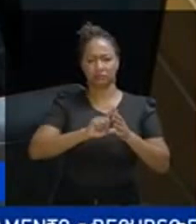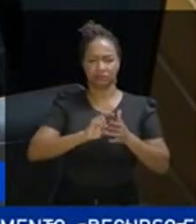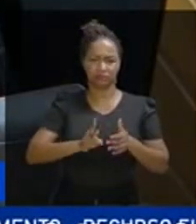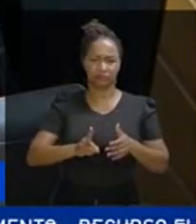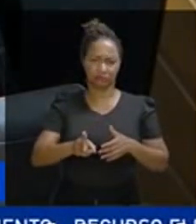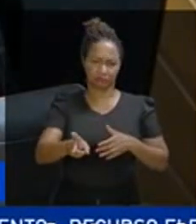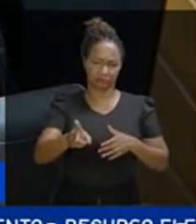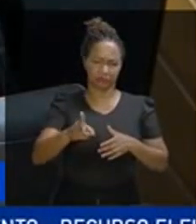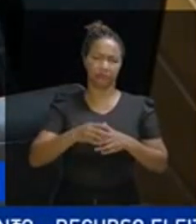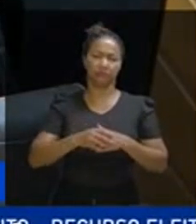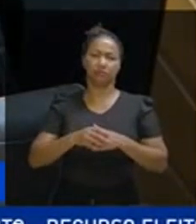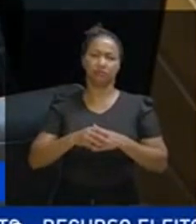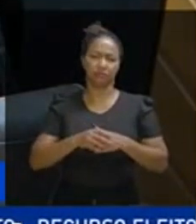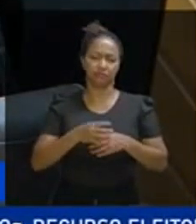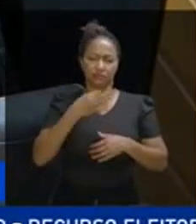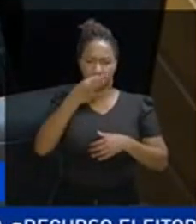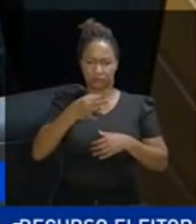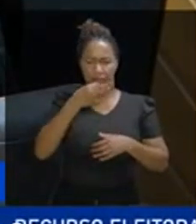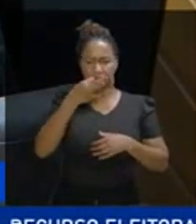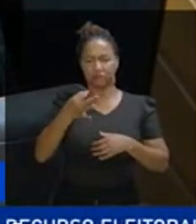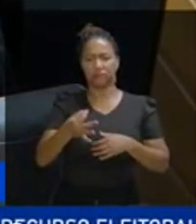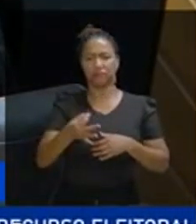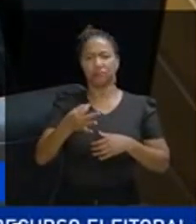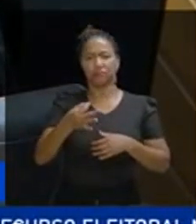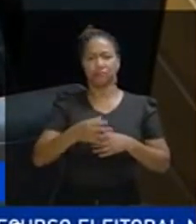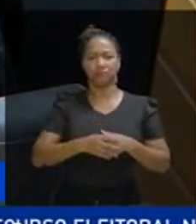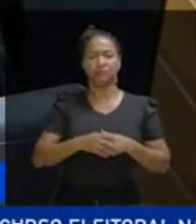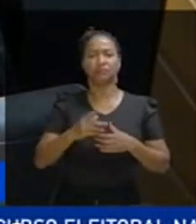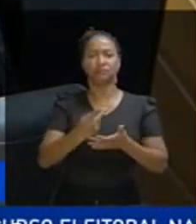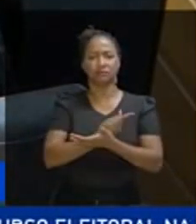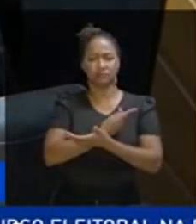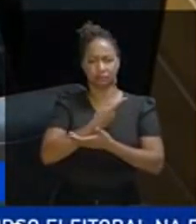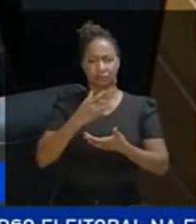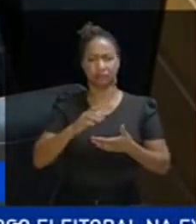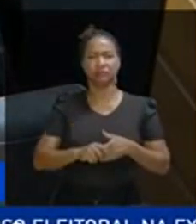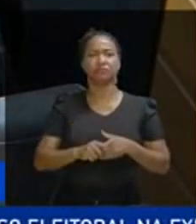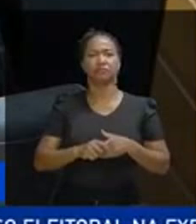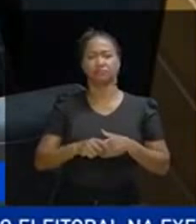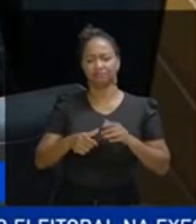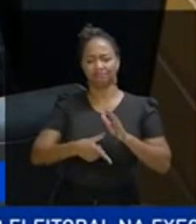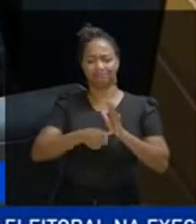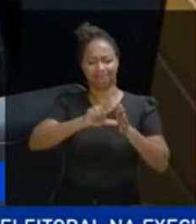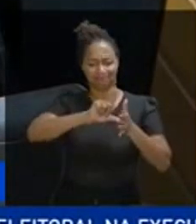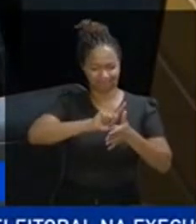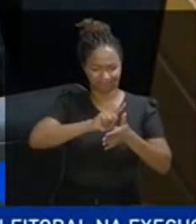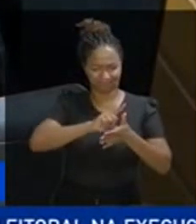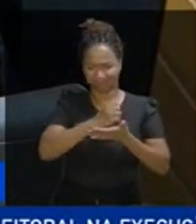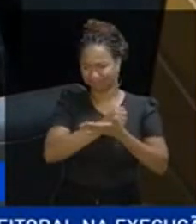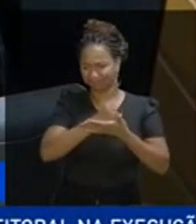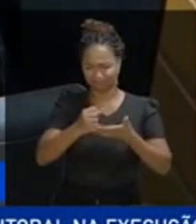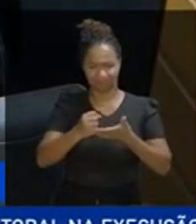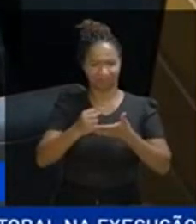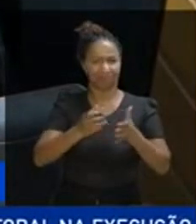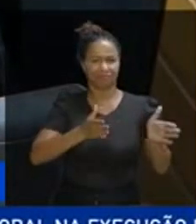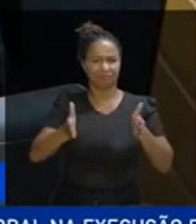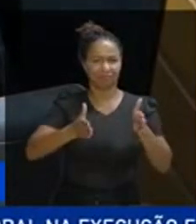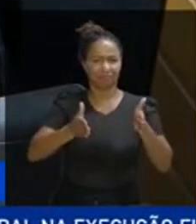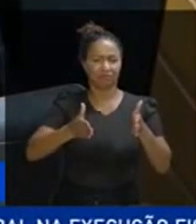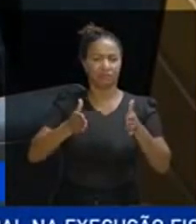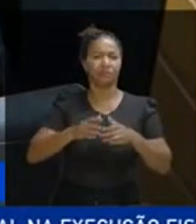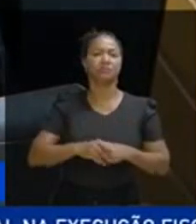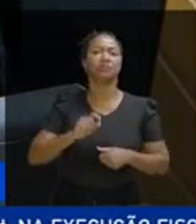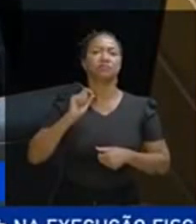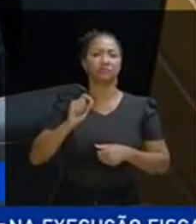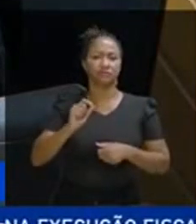intimação da Fazenda Nacional para se manifestar acerca da ocorrência ou não da prescrição intercorrente, caracterizando,